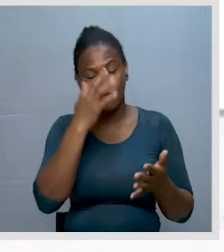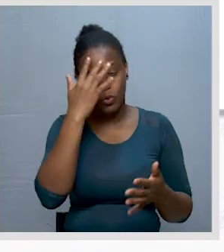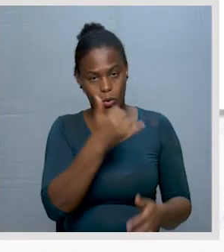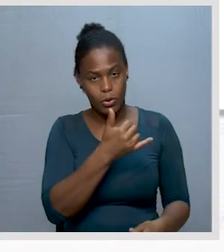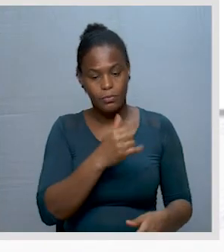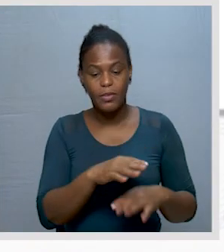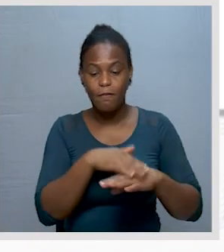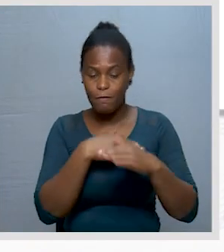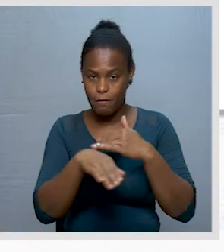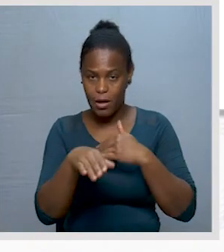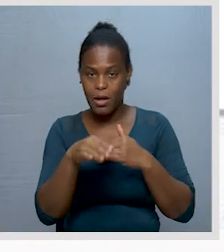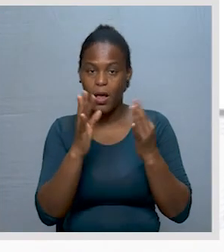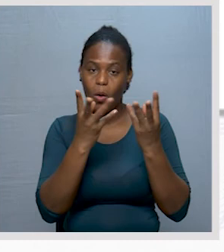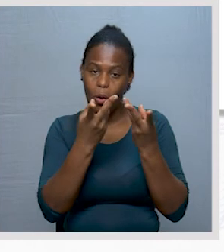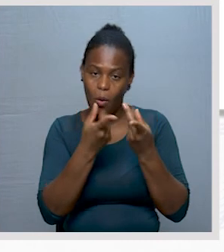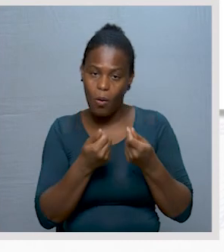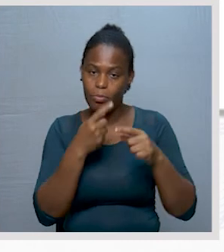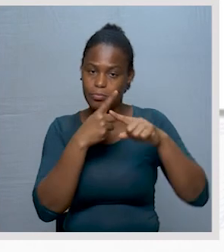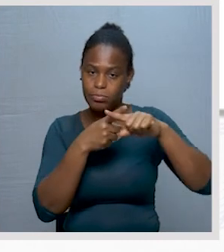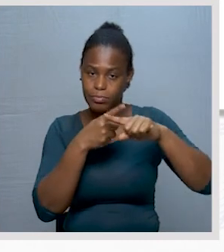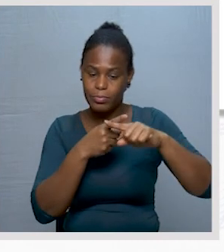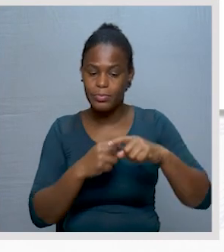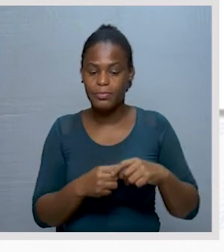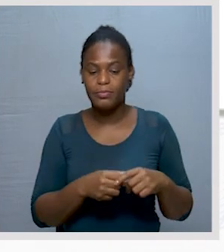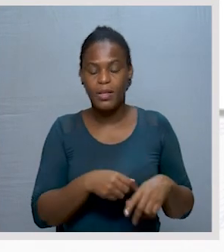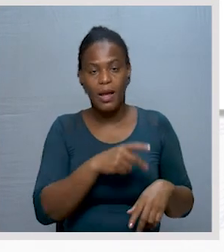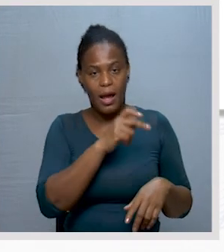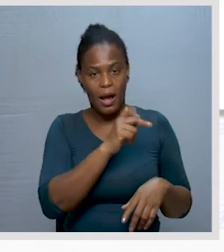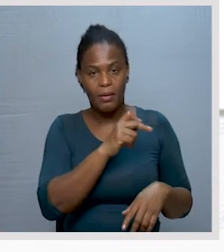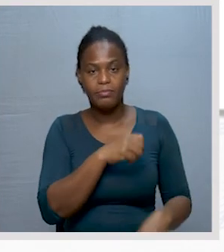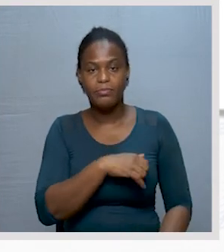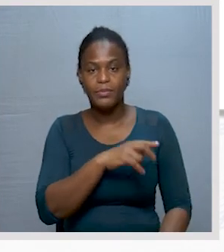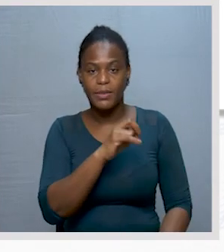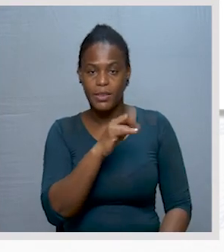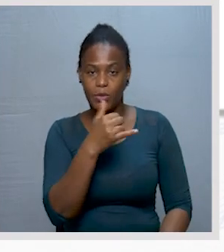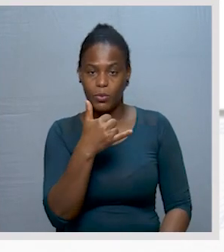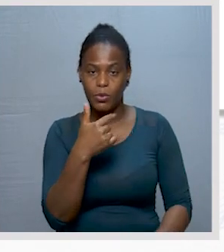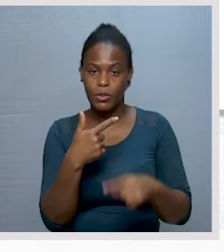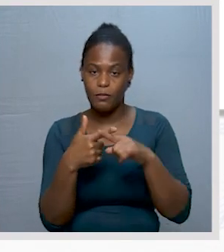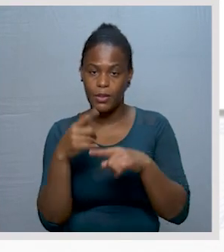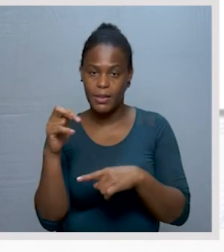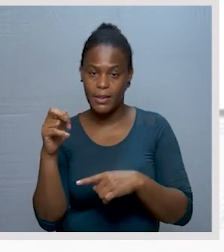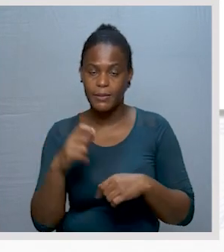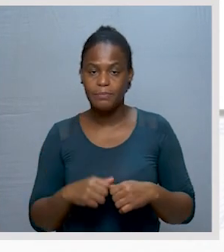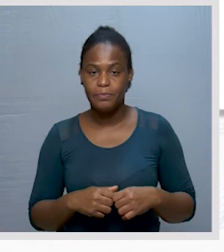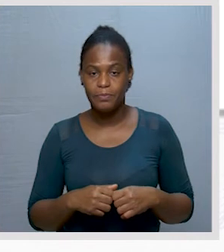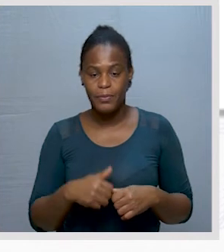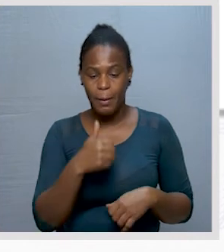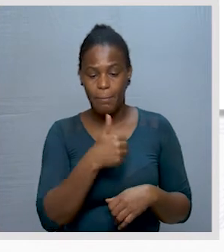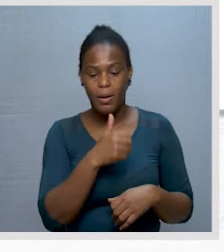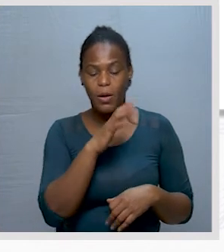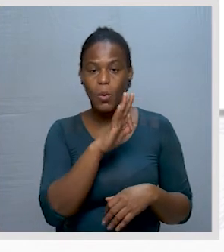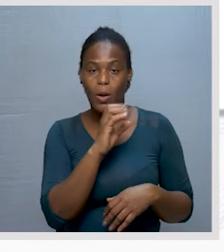temos o seguinte, efetua as seguintes multiplicações. A linha A, 32 vezes 3, a linha